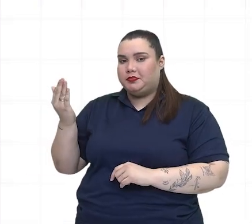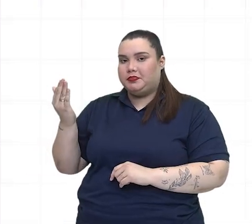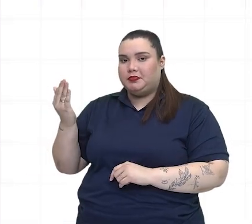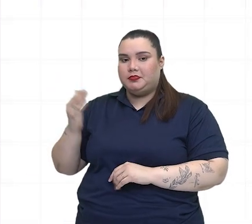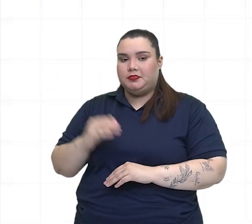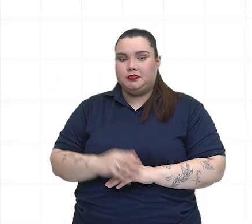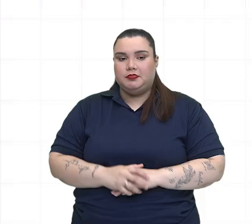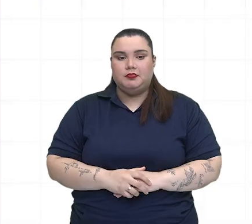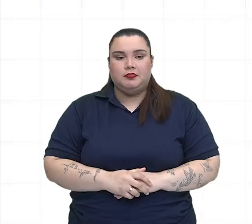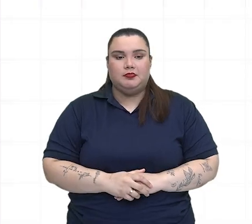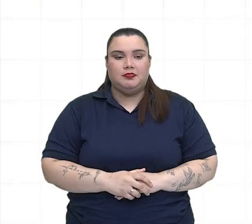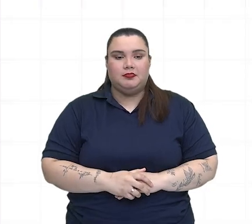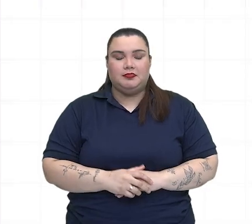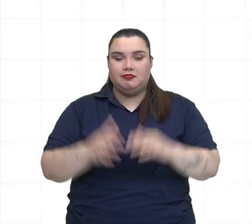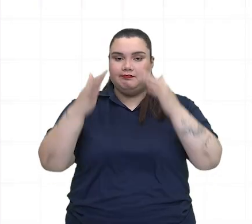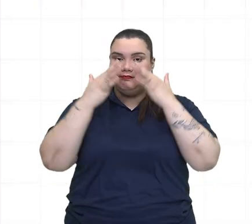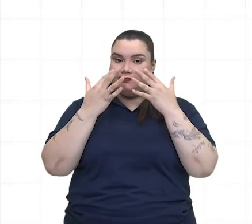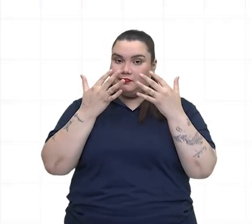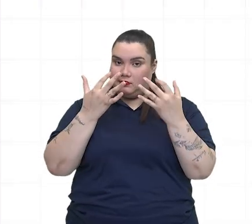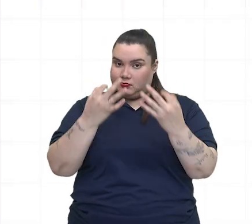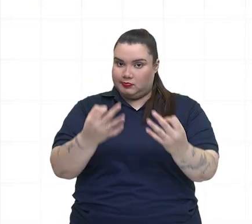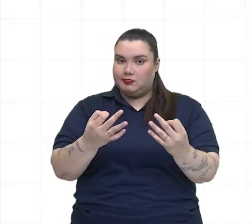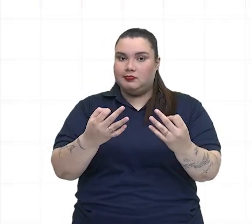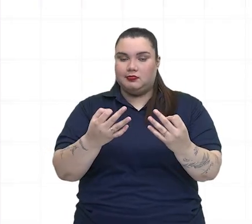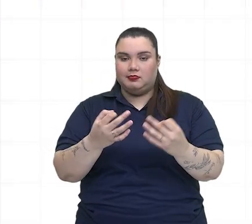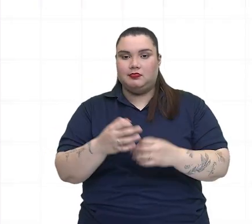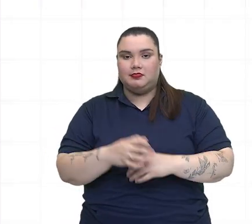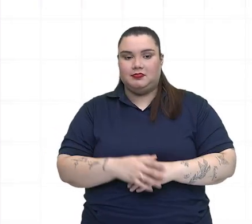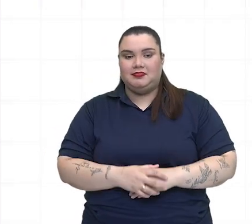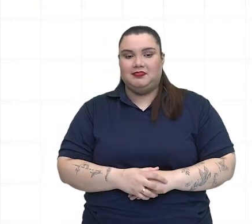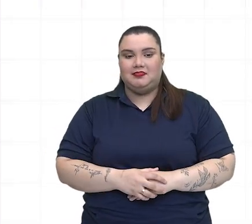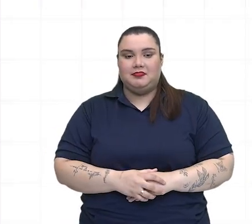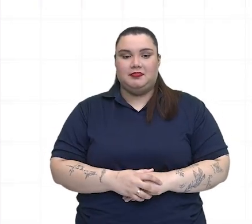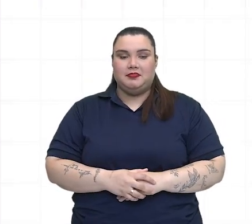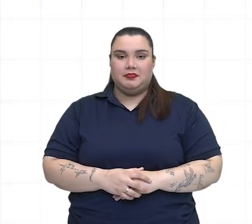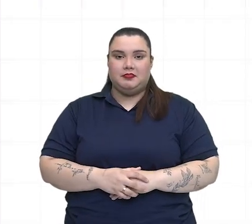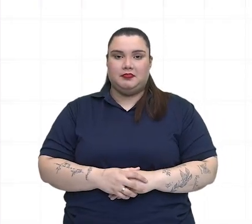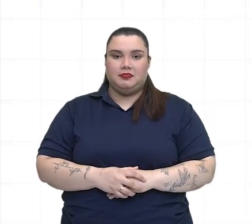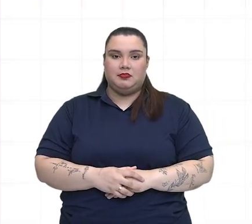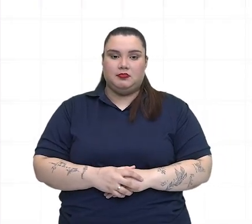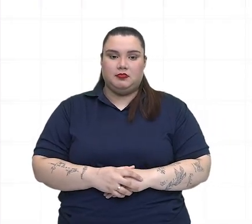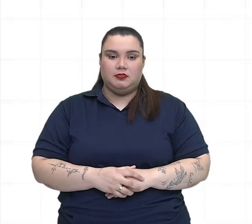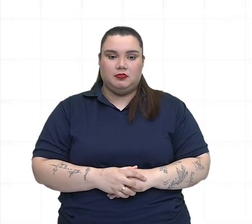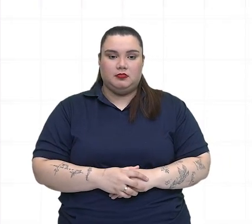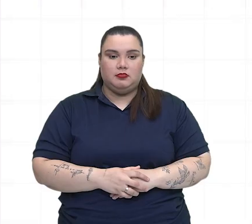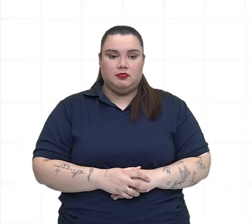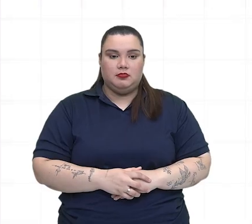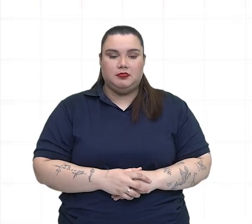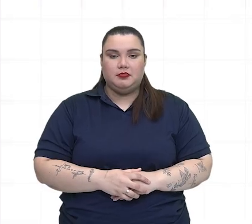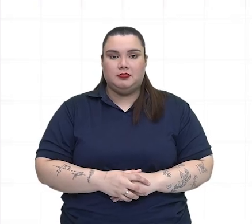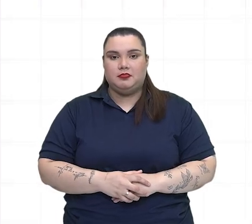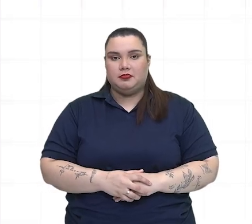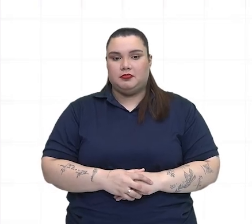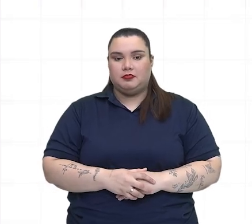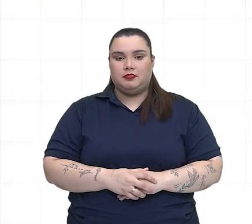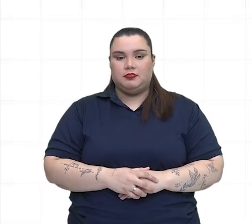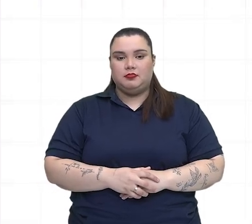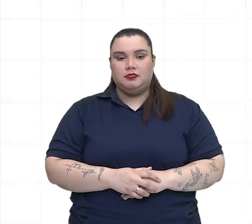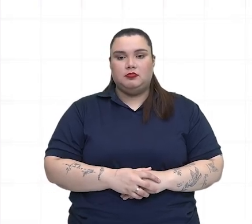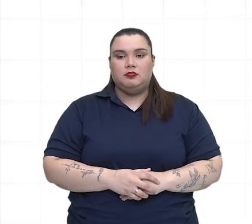no retângulo. Vamos ao olho, certo? No retângulo. Aqui, ó.